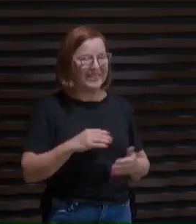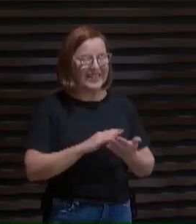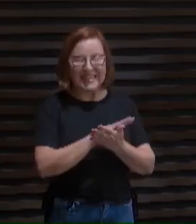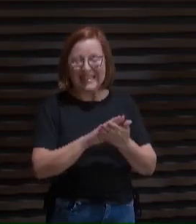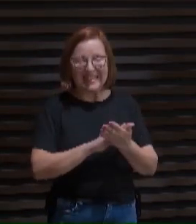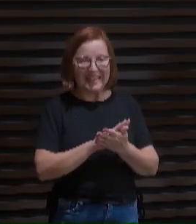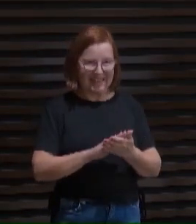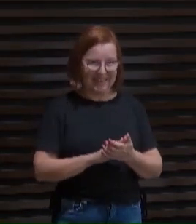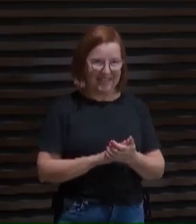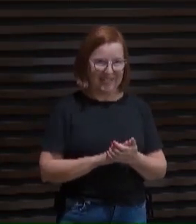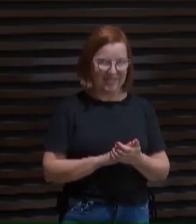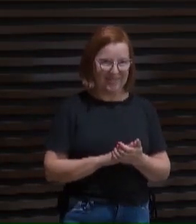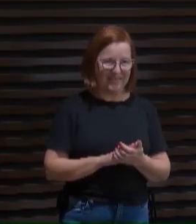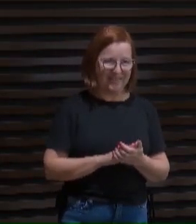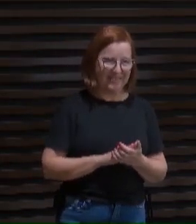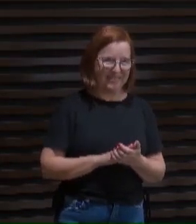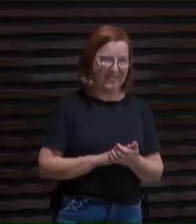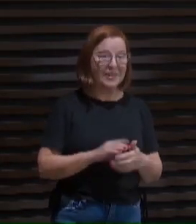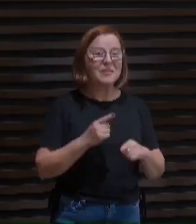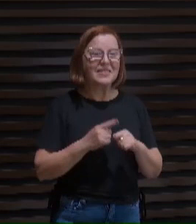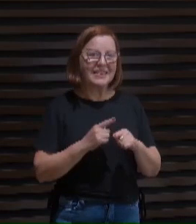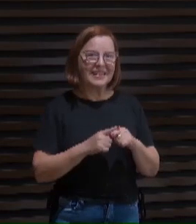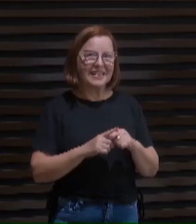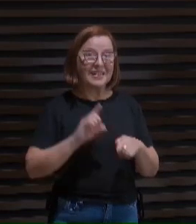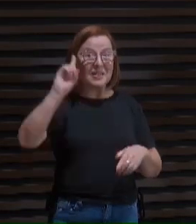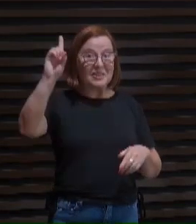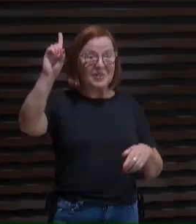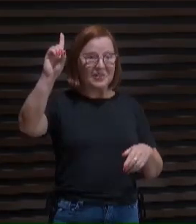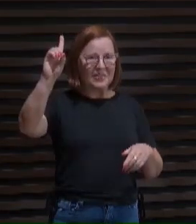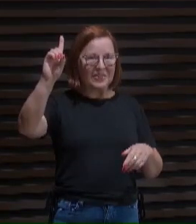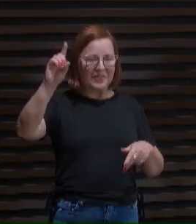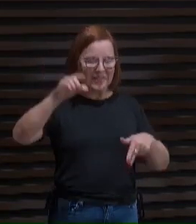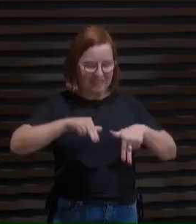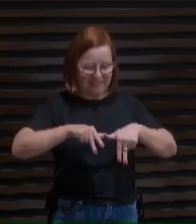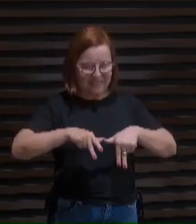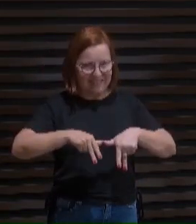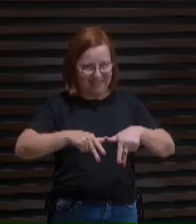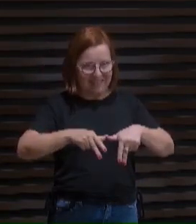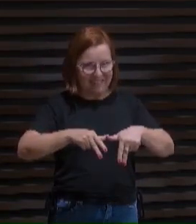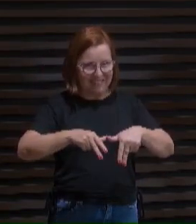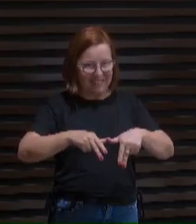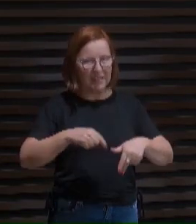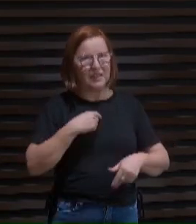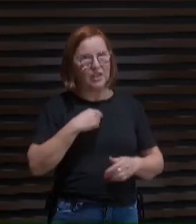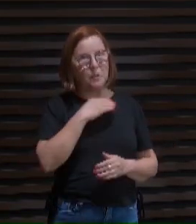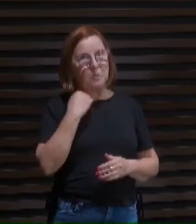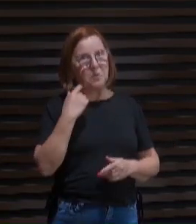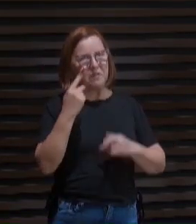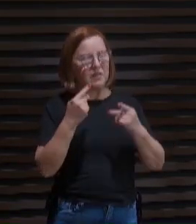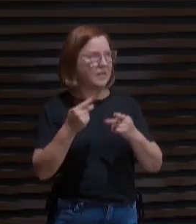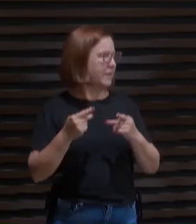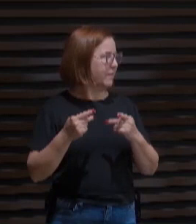medo nenhum. Por quê? Tu estás comigo. E eu vou morrer dizendo: esse negócio de estás comigo é